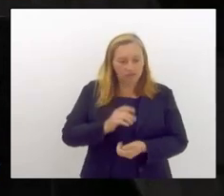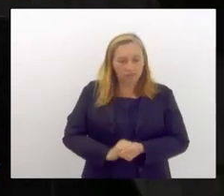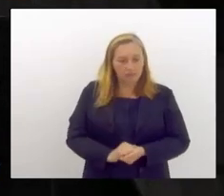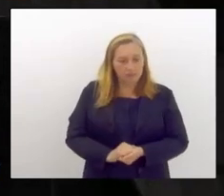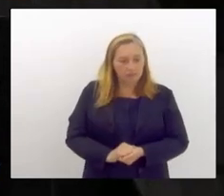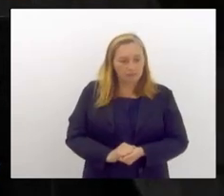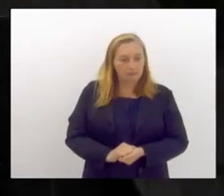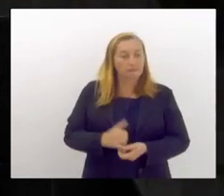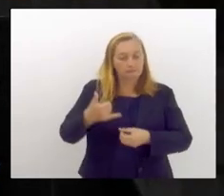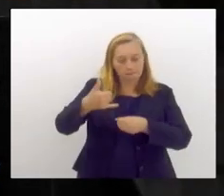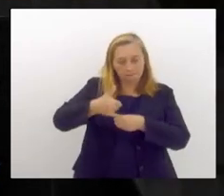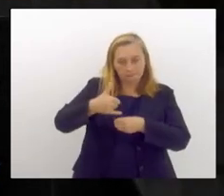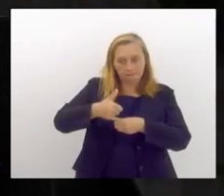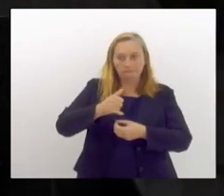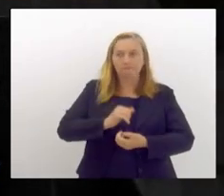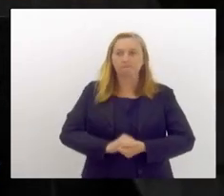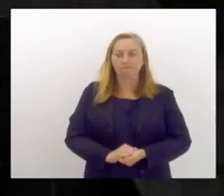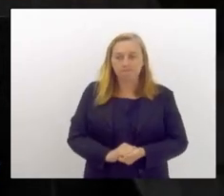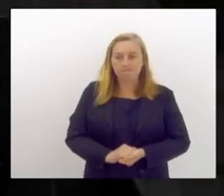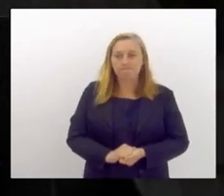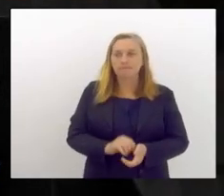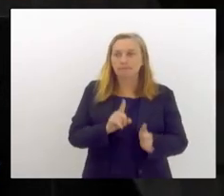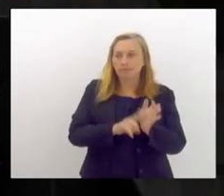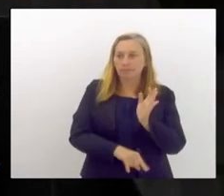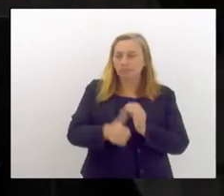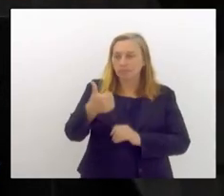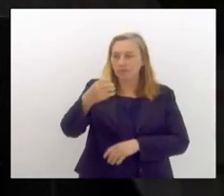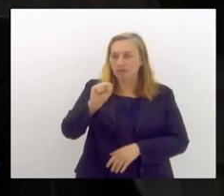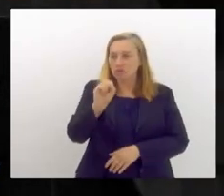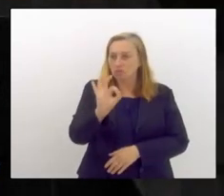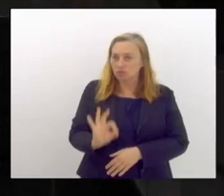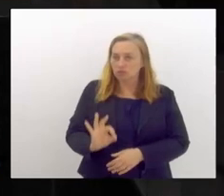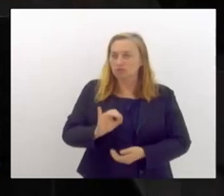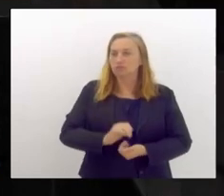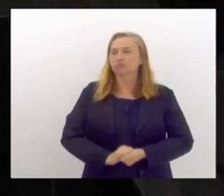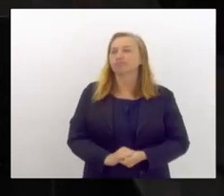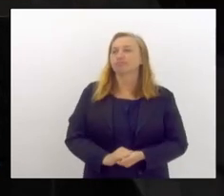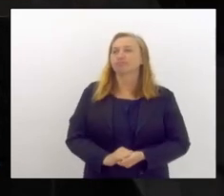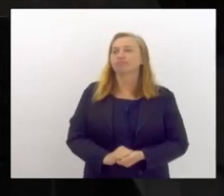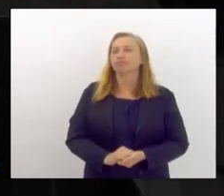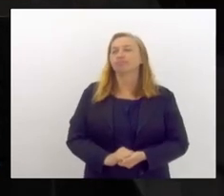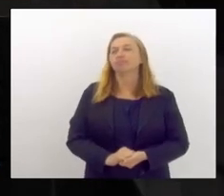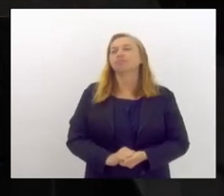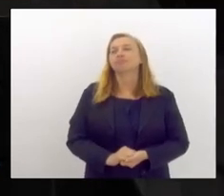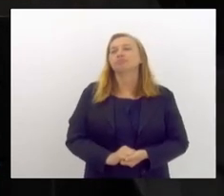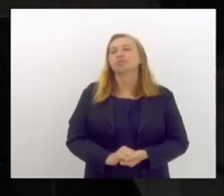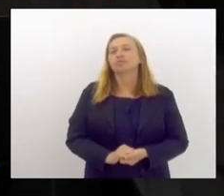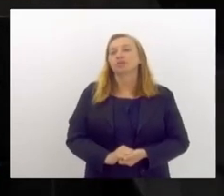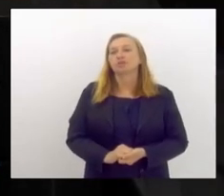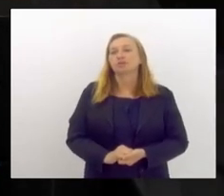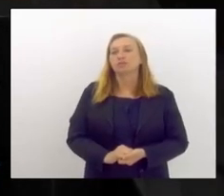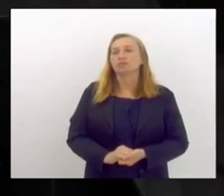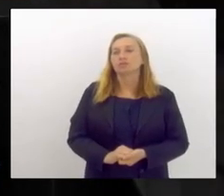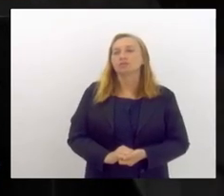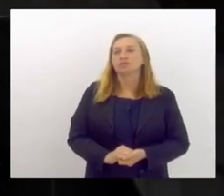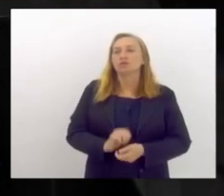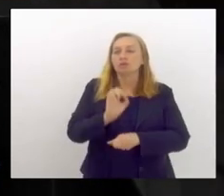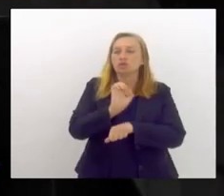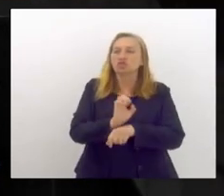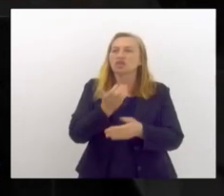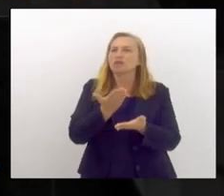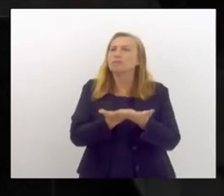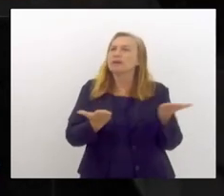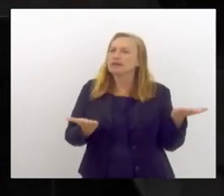dos combustíveis, reduzido para 18%. O Estado perdeu com